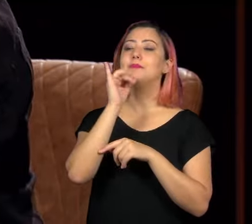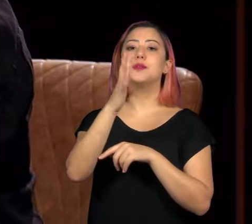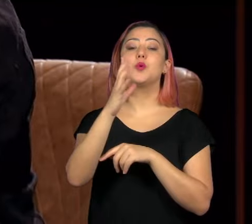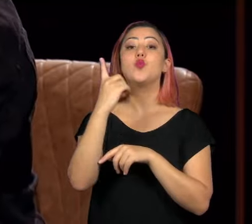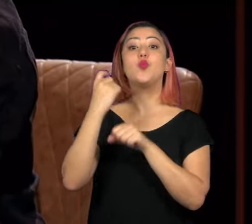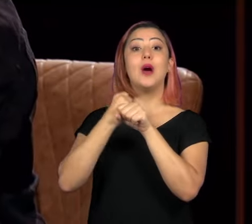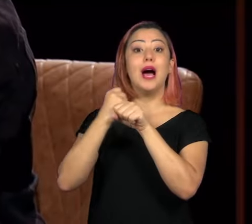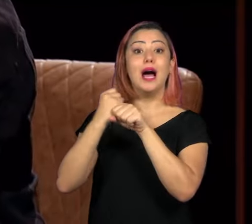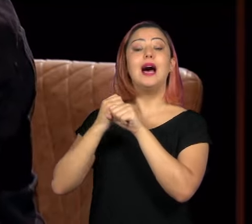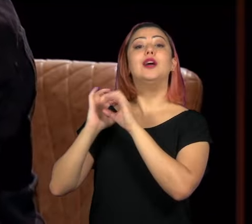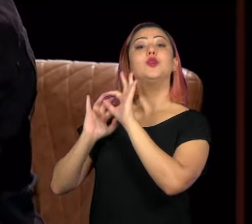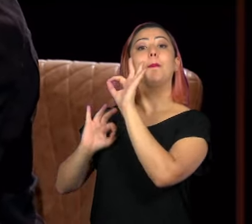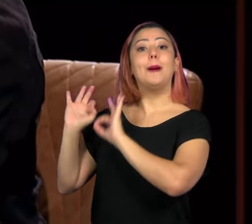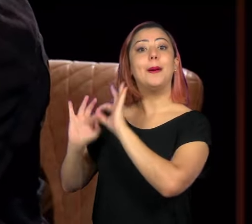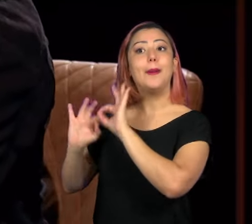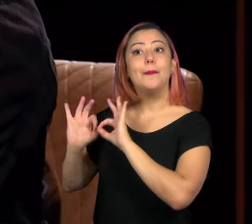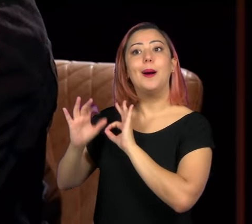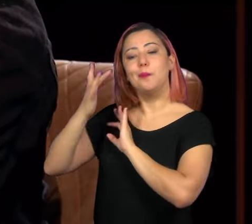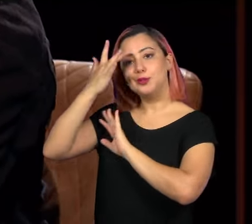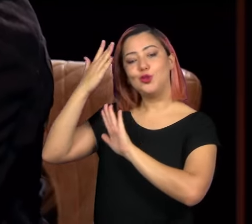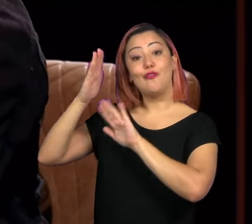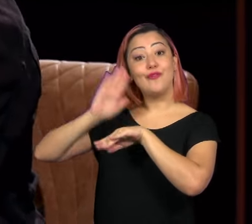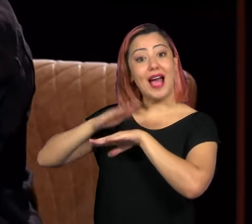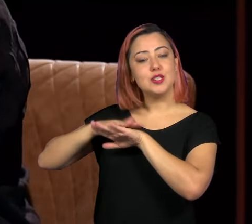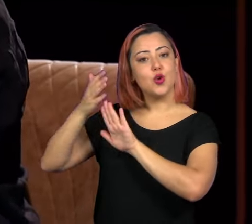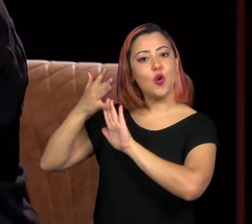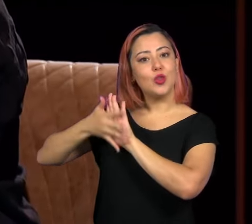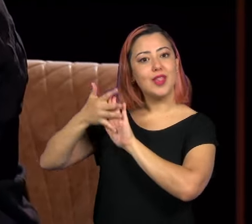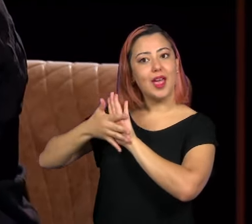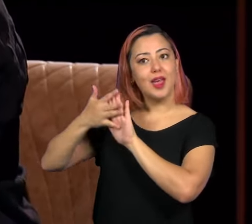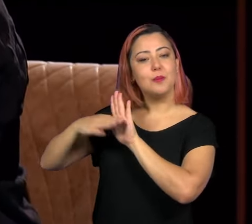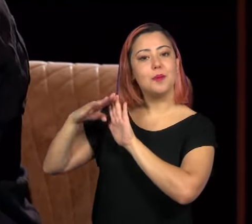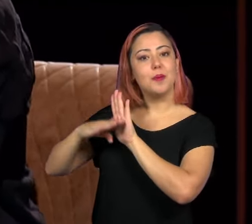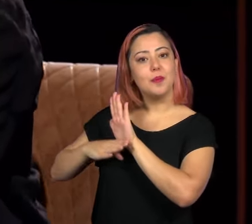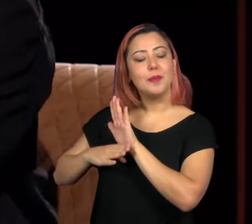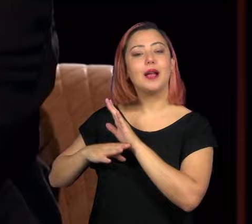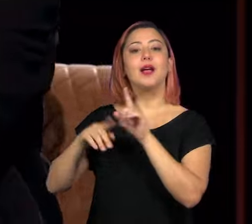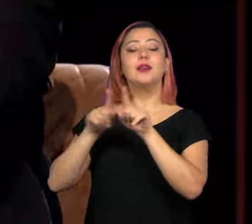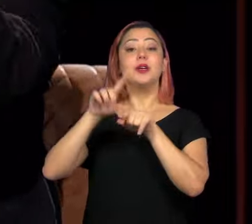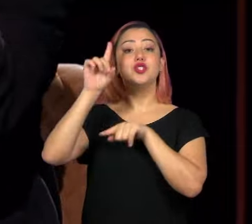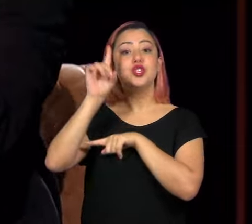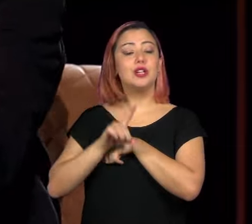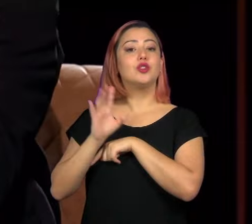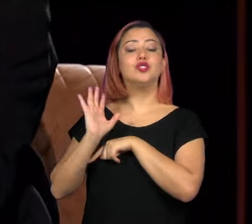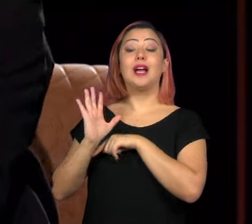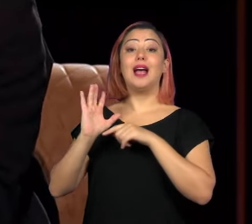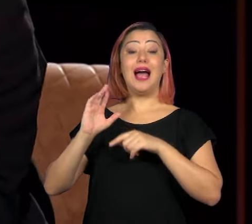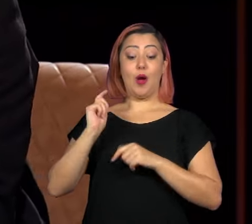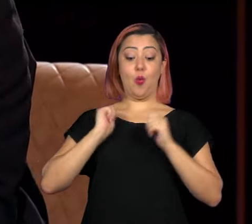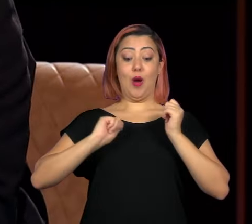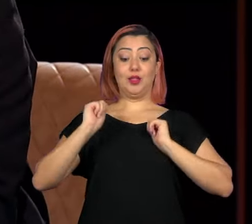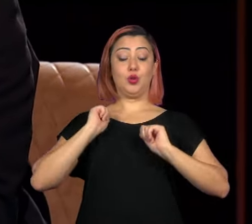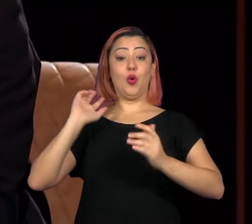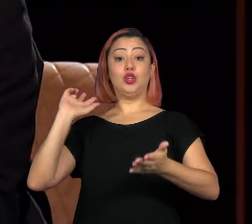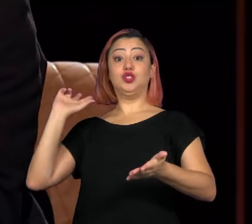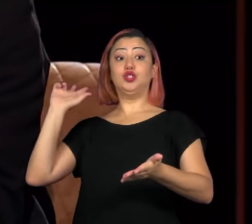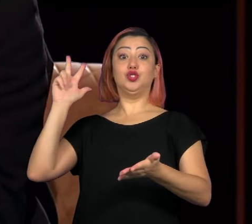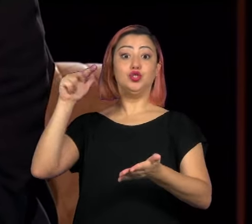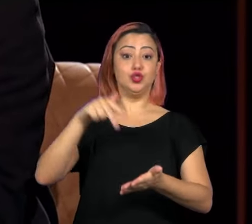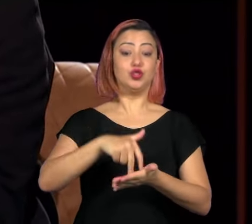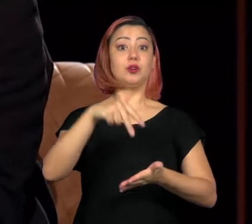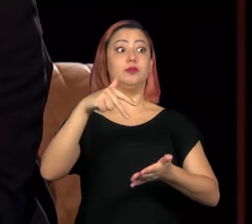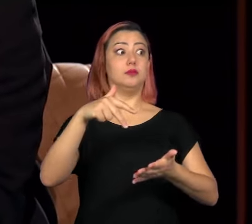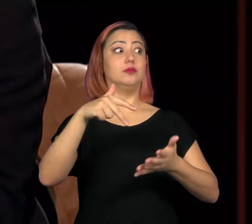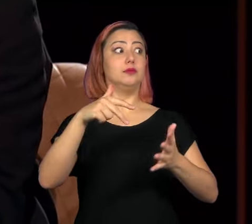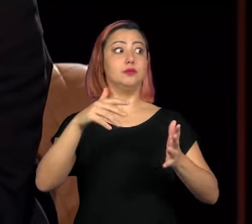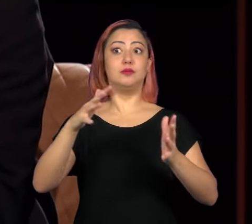cabeça dele, do roteirista, está há 6 meses na cabeça do... E a gente está ali jogado... E para ser